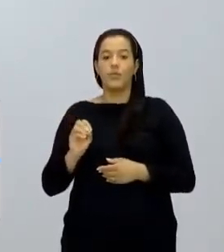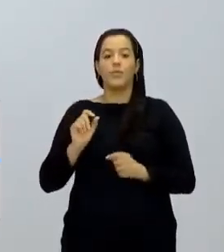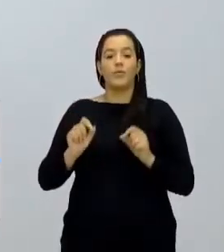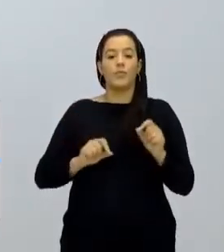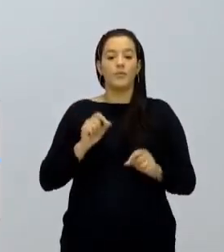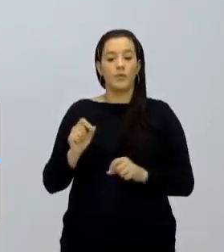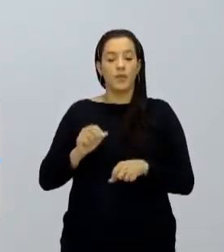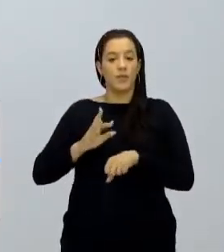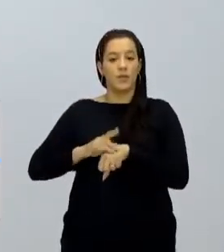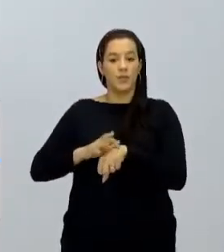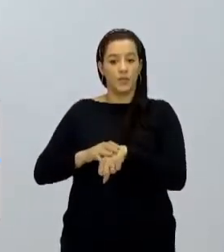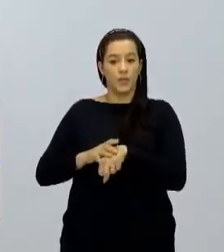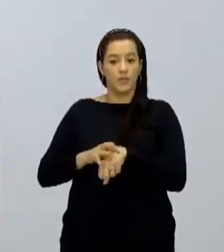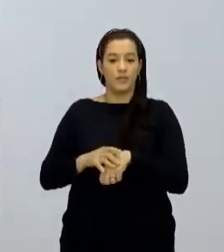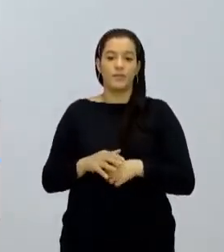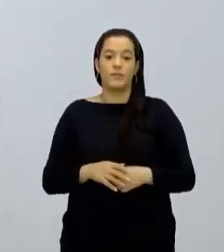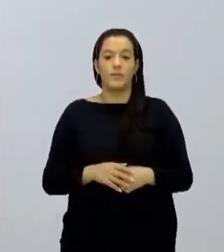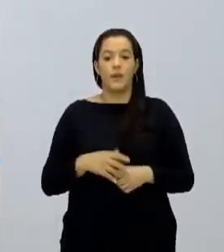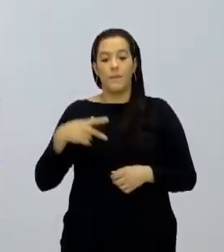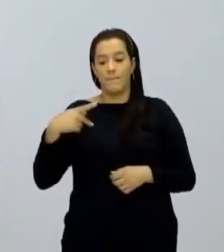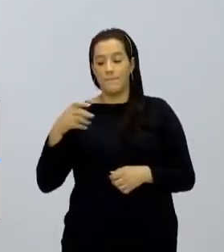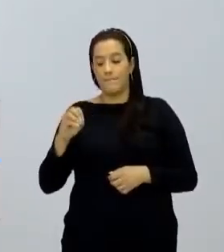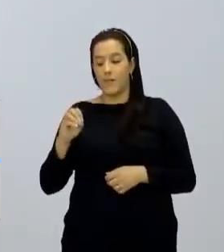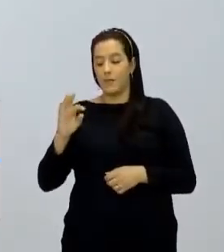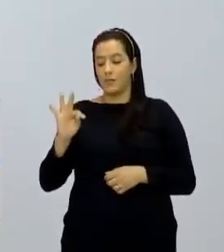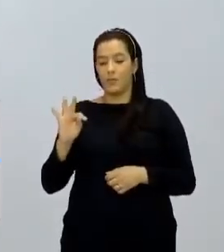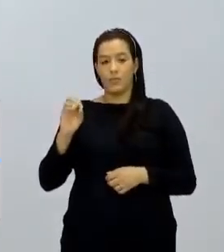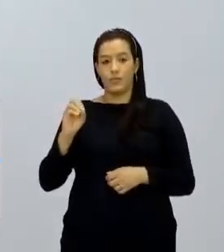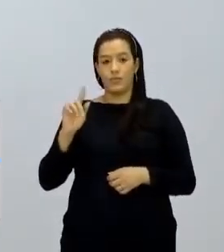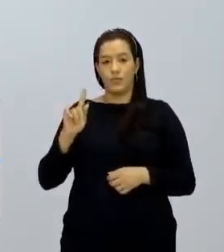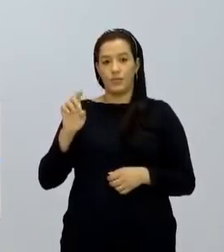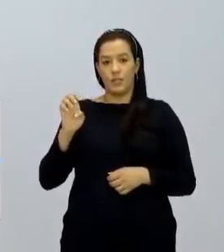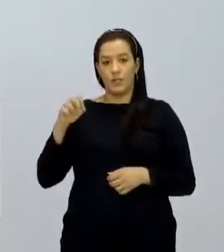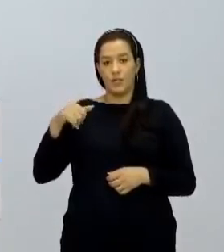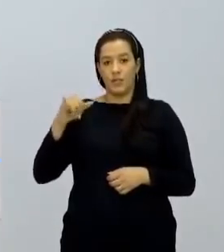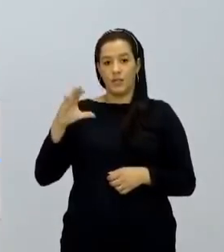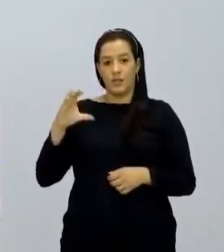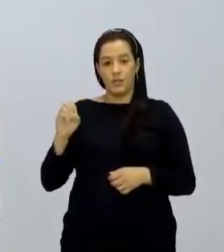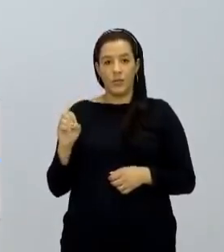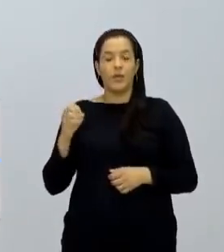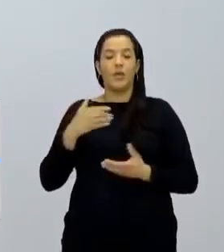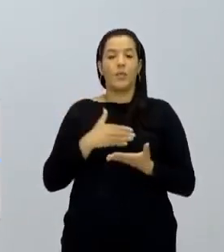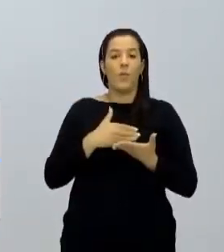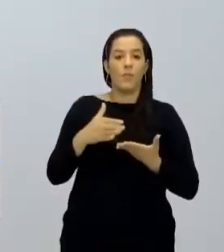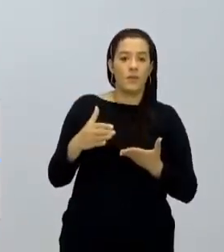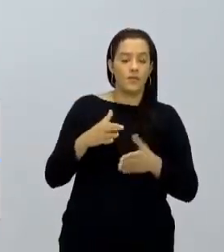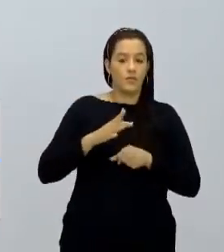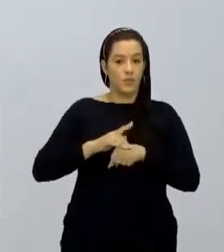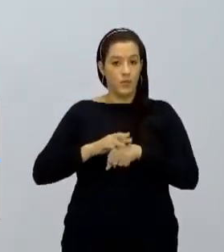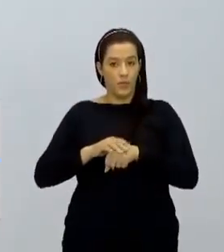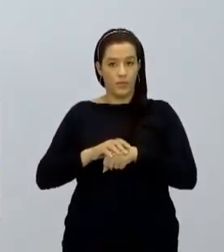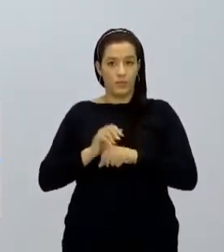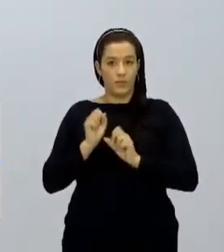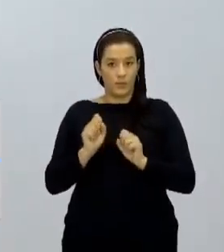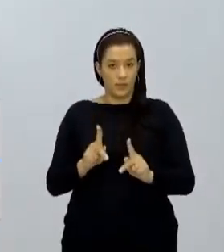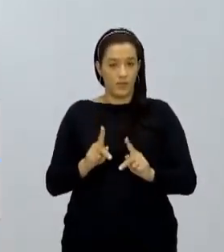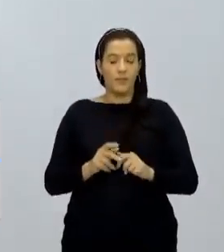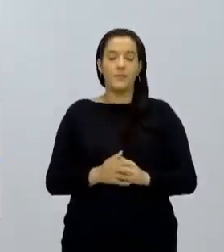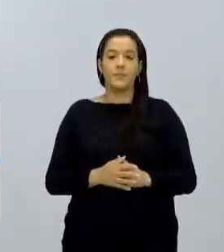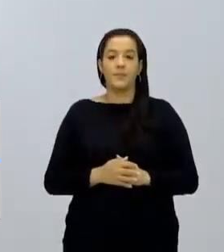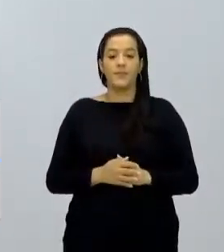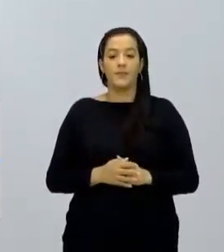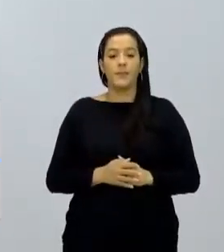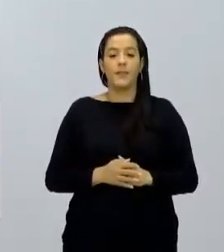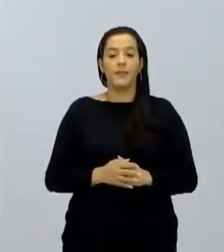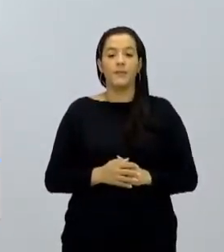é de doença, tá bom? Então patogênico é porque dá origem a alguma doença, tá bom? Então você